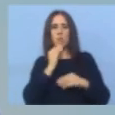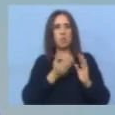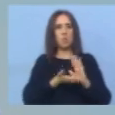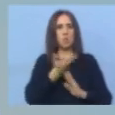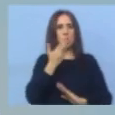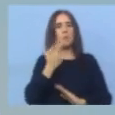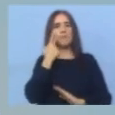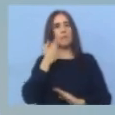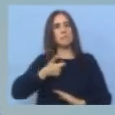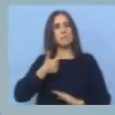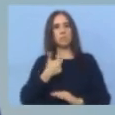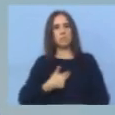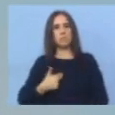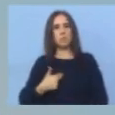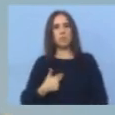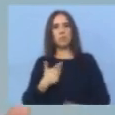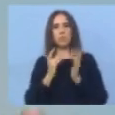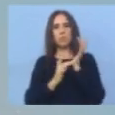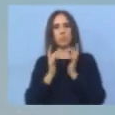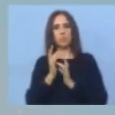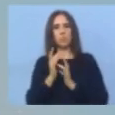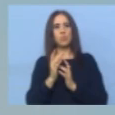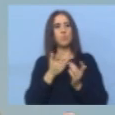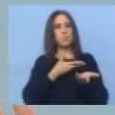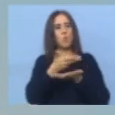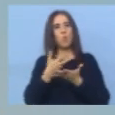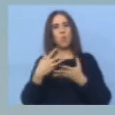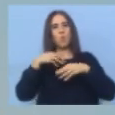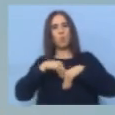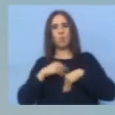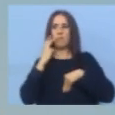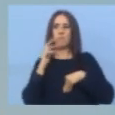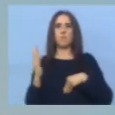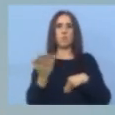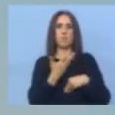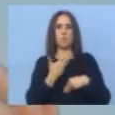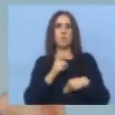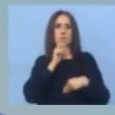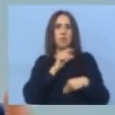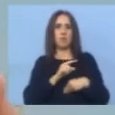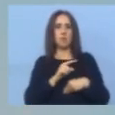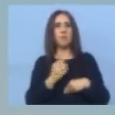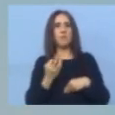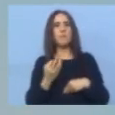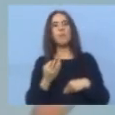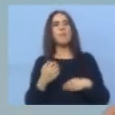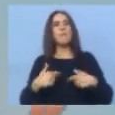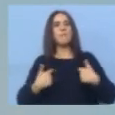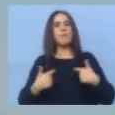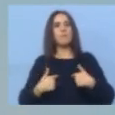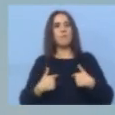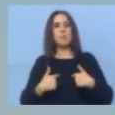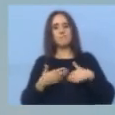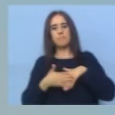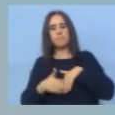centro da vida cristã, escutar a Jesus é escutar, portanto, a vida à nossa volta. E, portanto, descer para baixo e começar